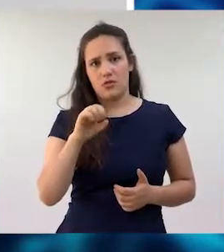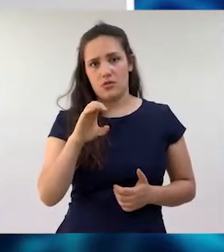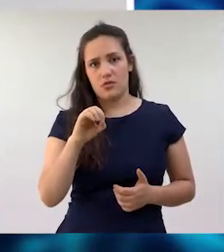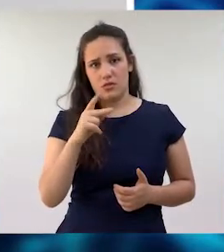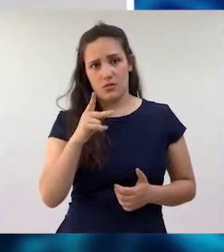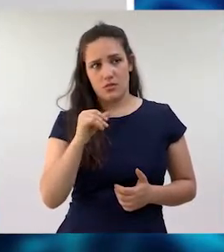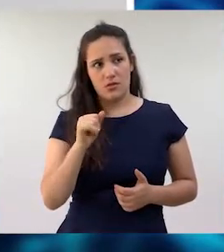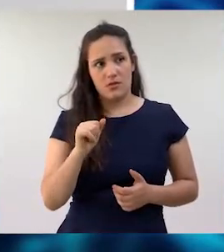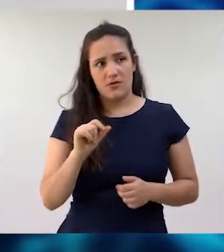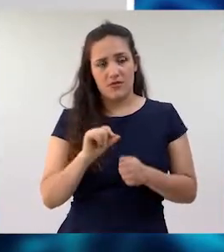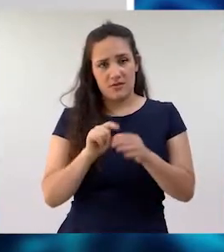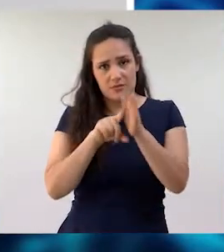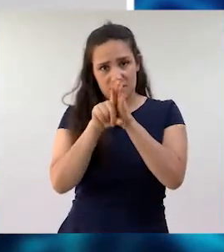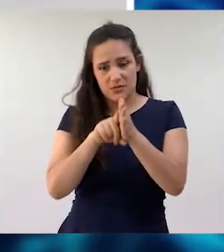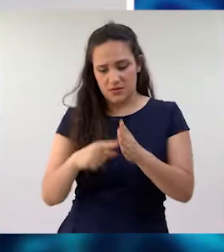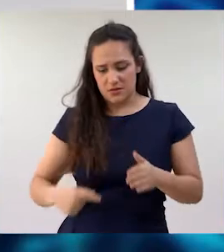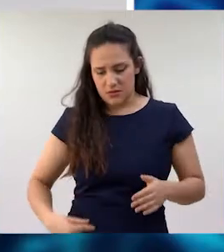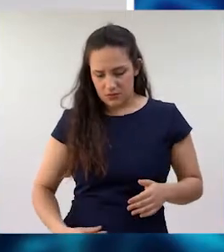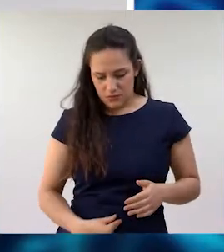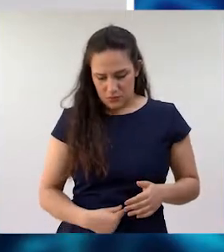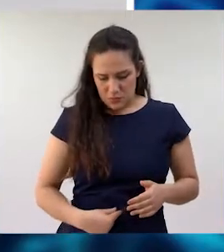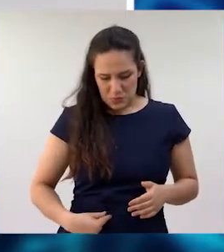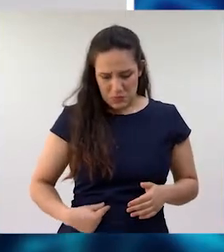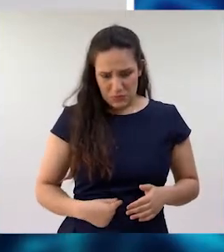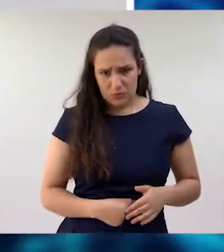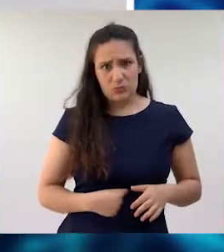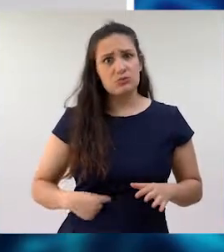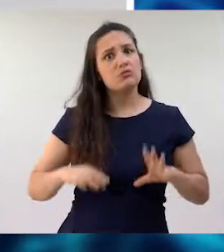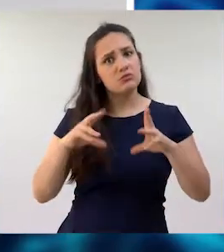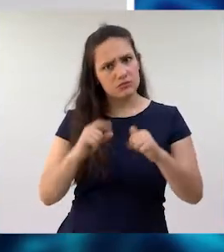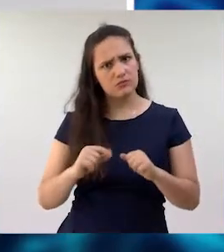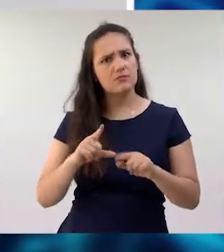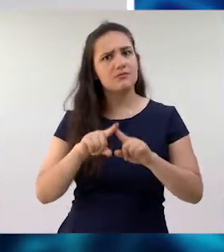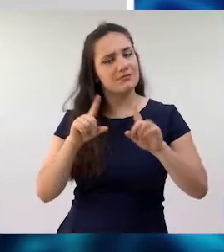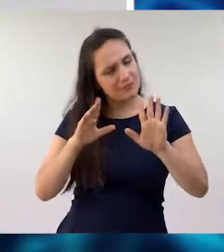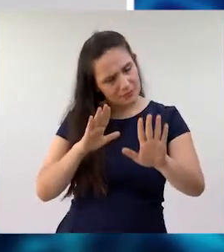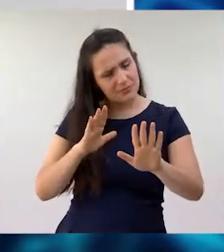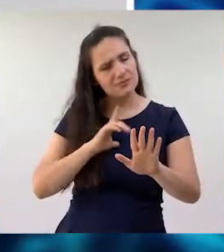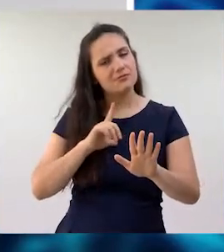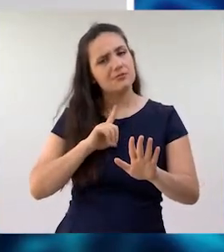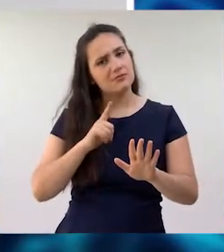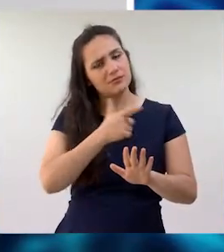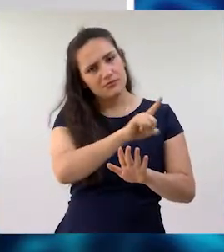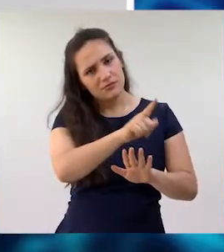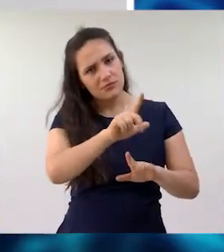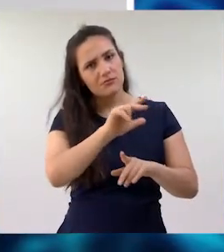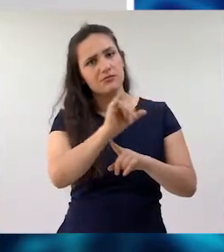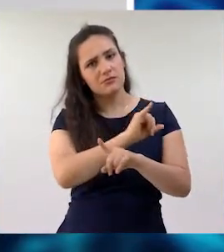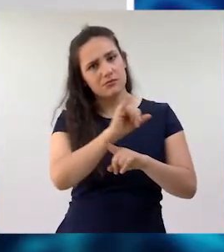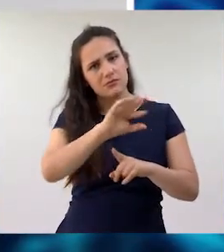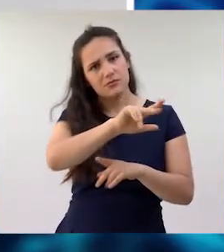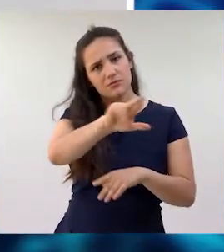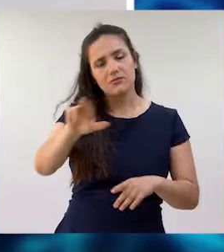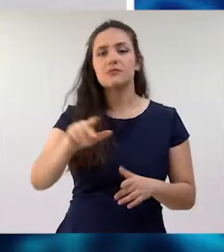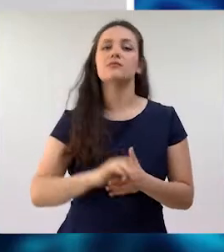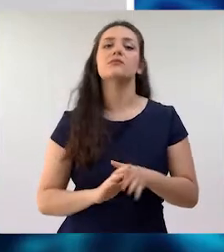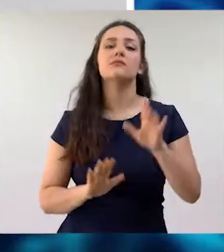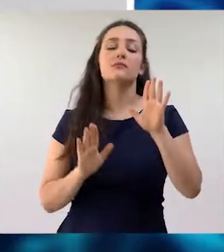olha todo o intestino grosso. Mas aí surgiram vários outros métodos, e é interessante que muitos pacientes me